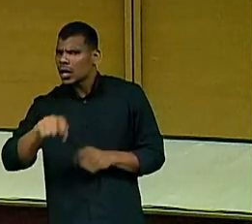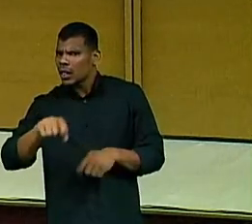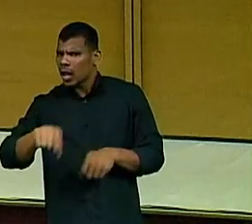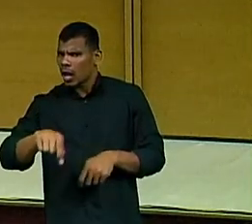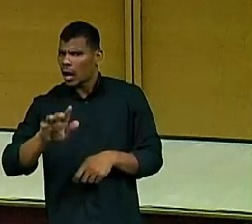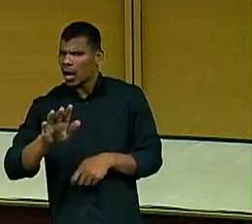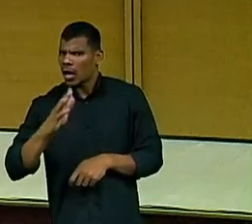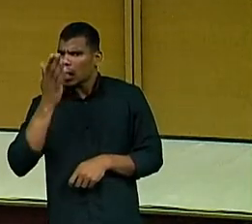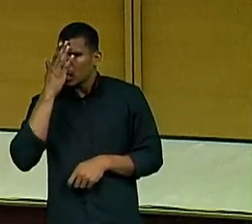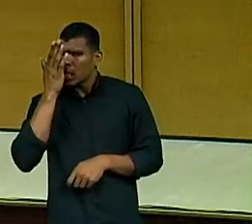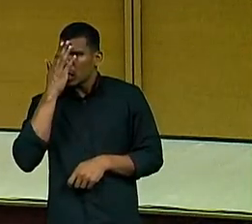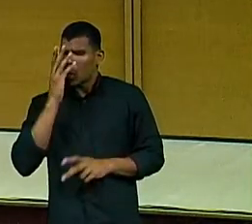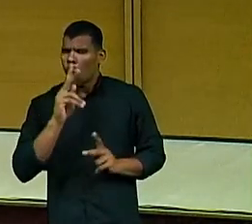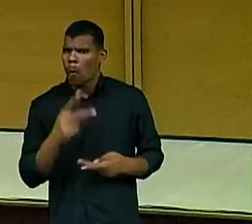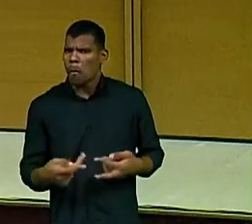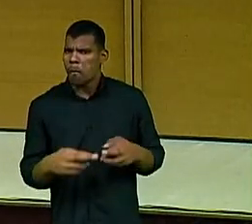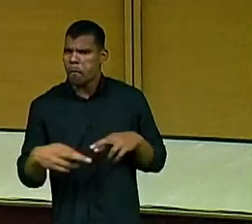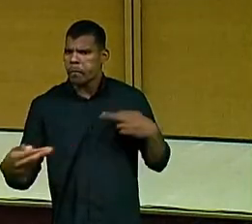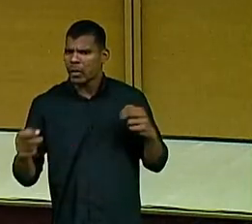humano